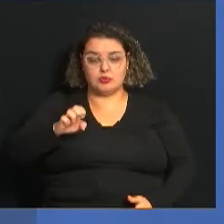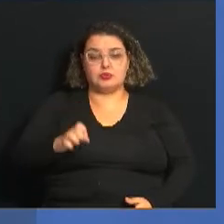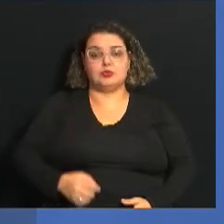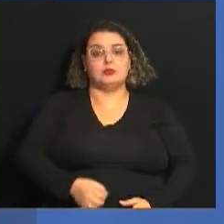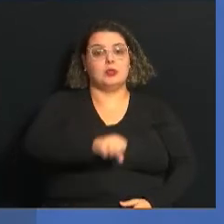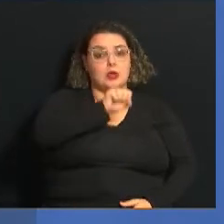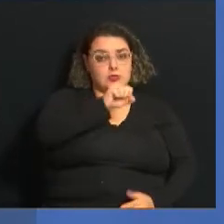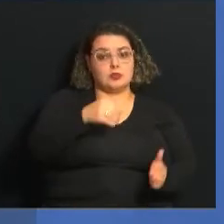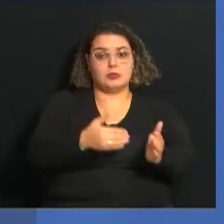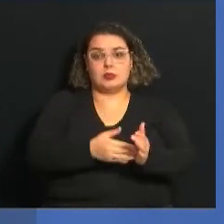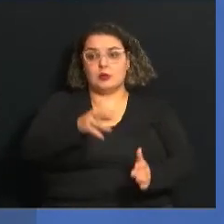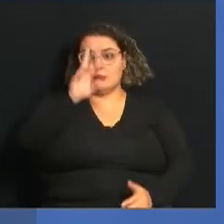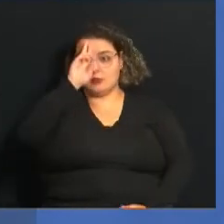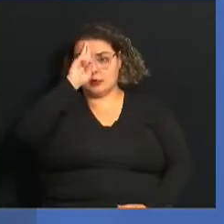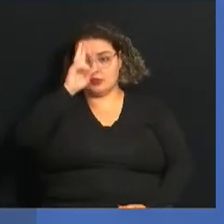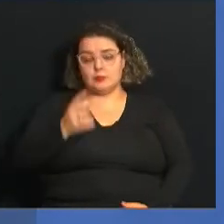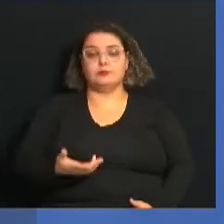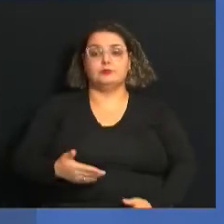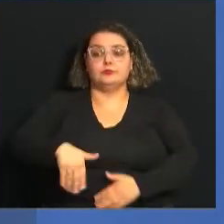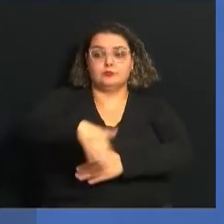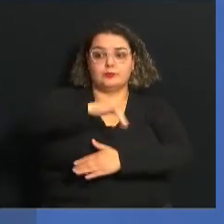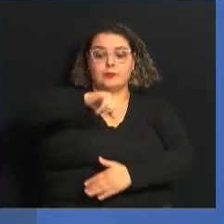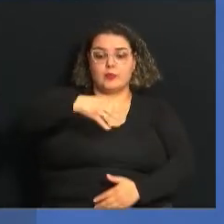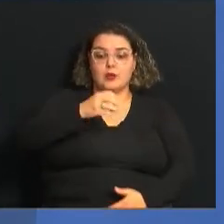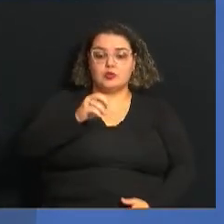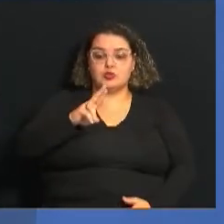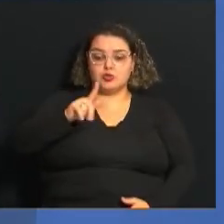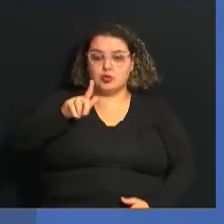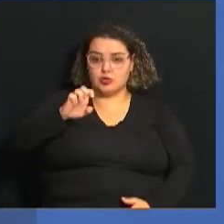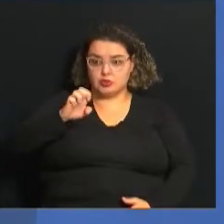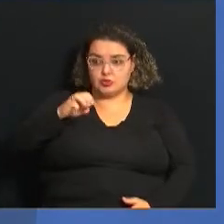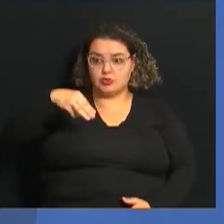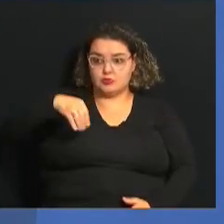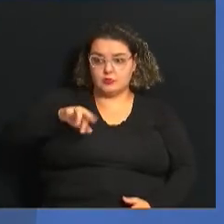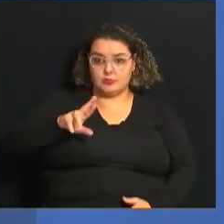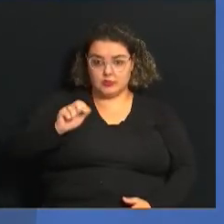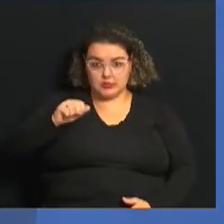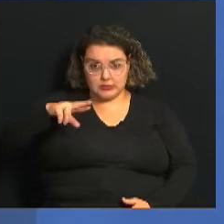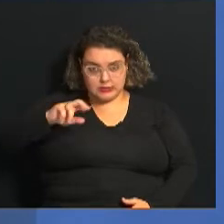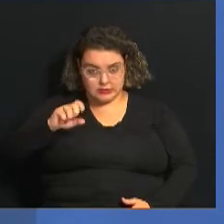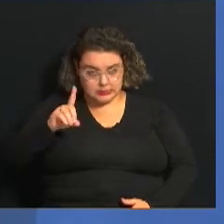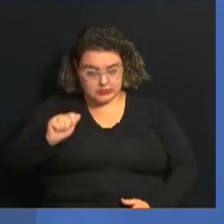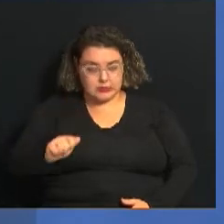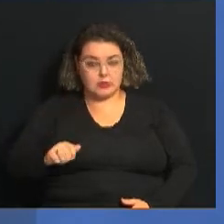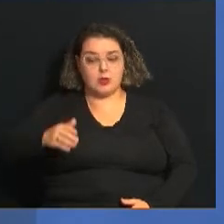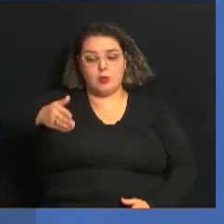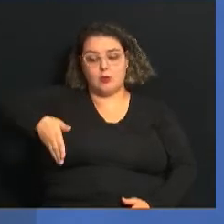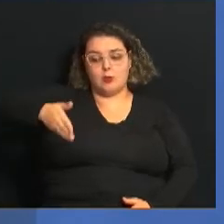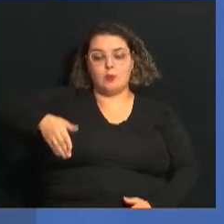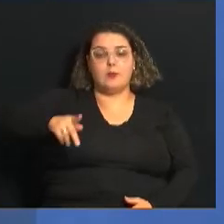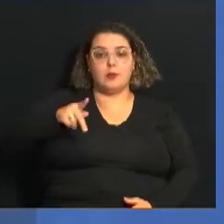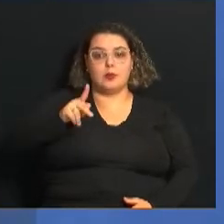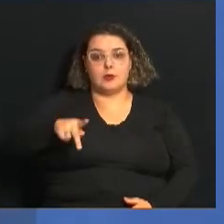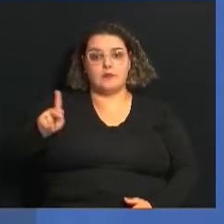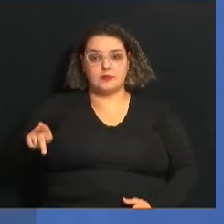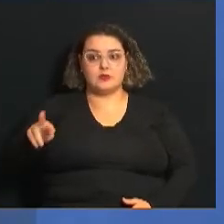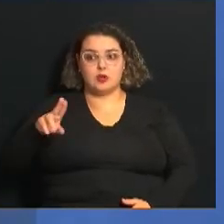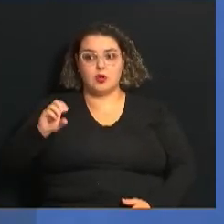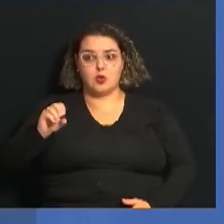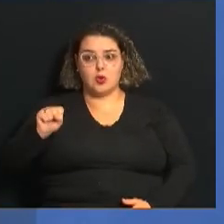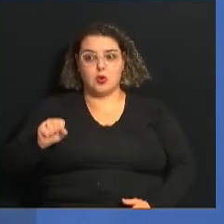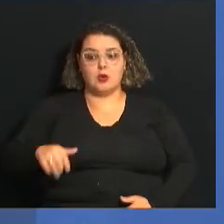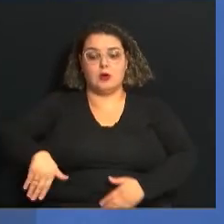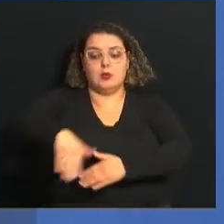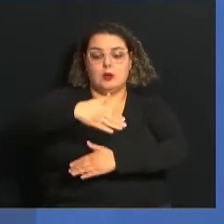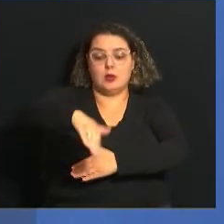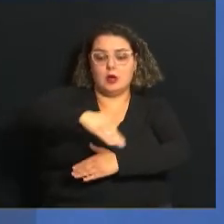meio-dia. Então vai ser Jorge Miranda com a rua Professor Luiz Rosa e também com a rua Dr. Antônio Álvares